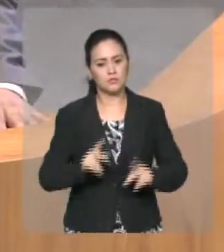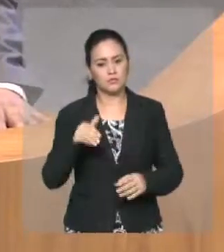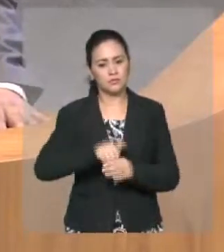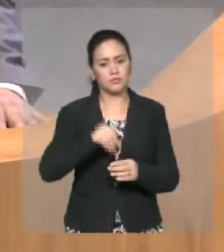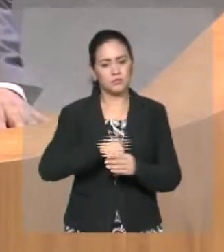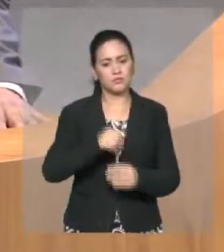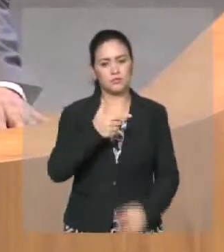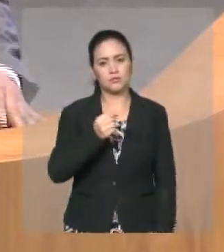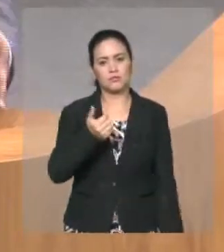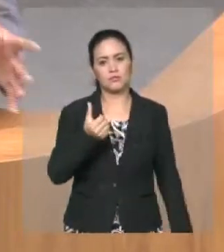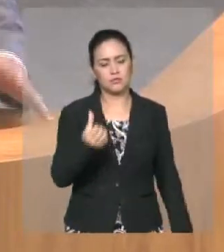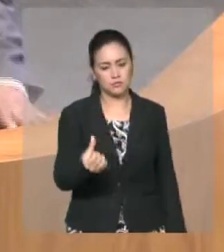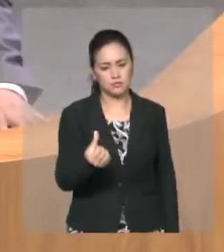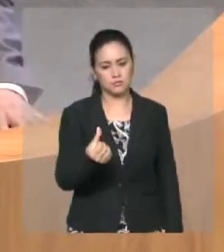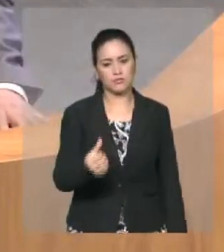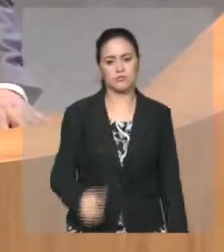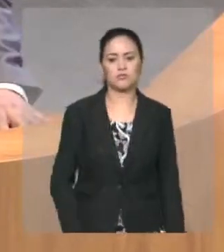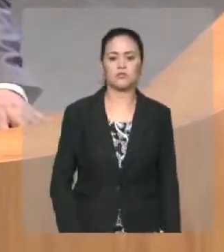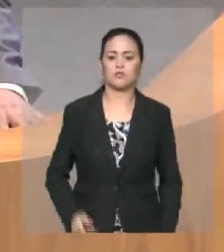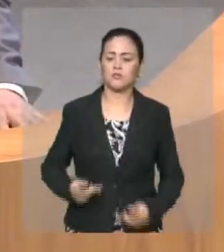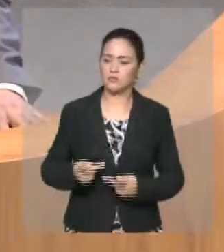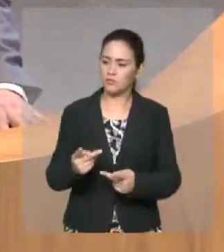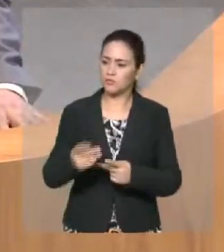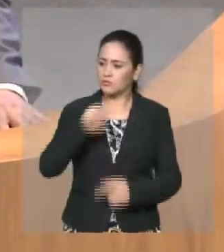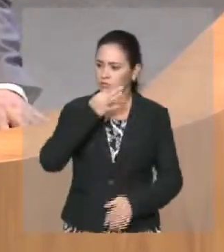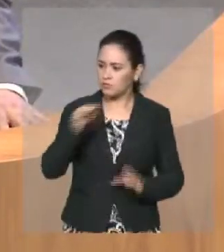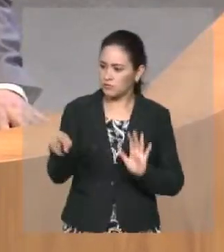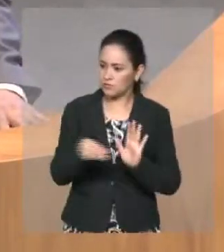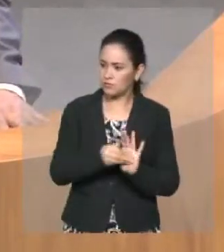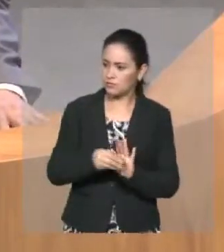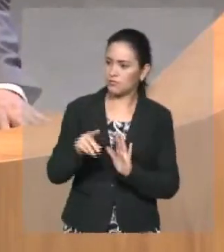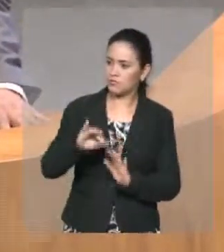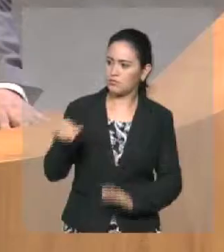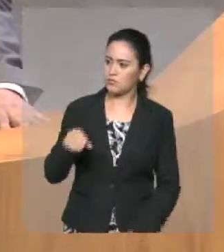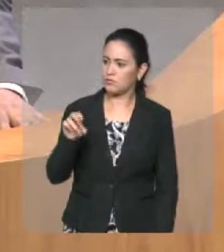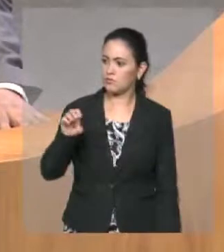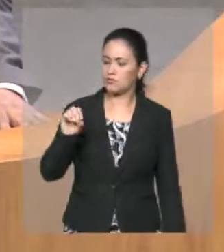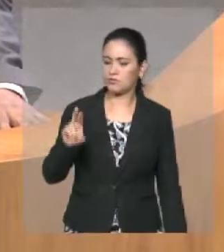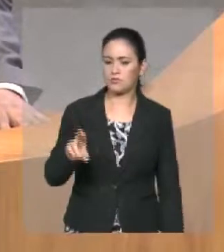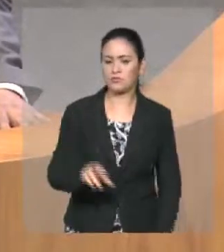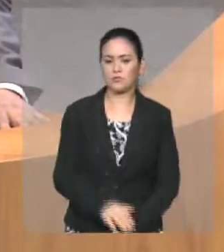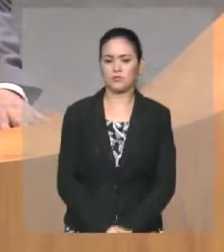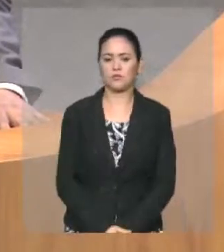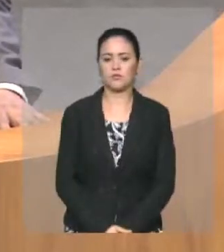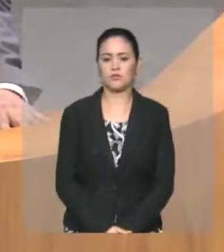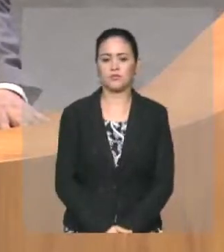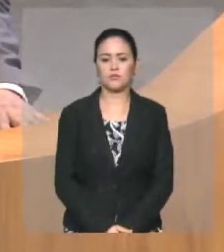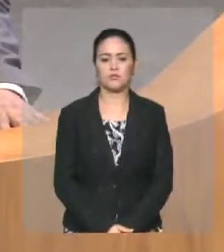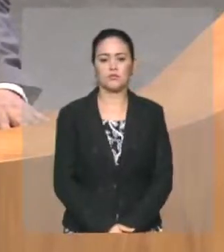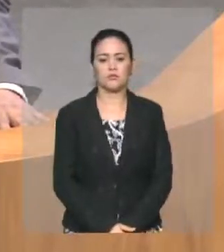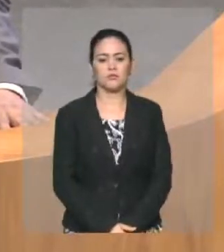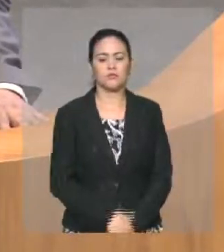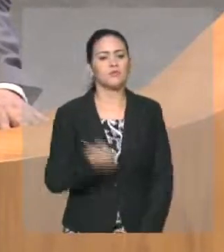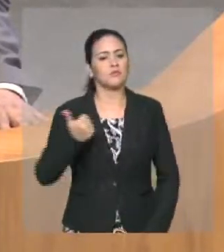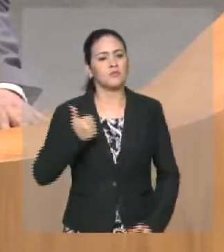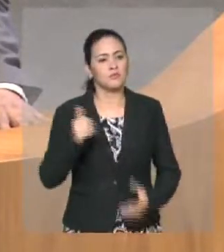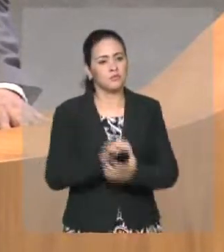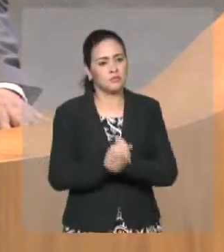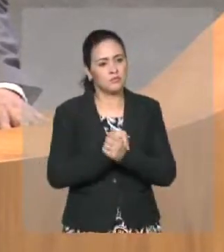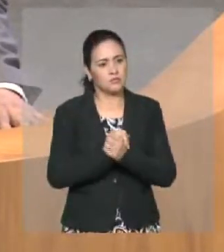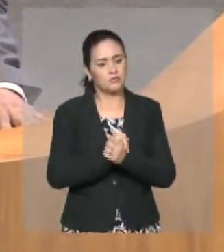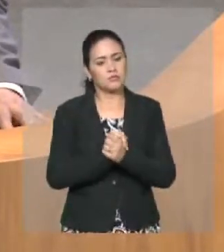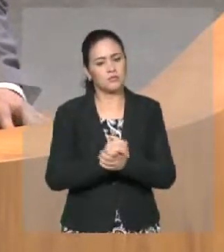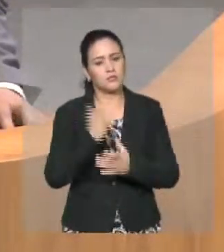eleições de 2016. E eu concedo um minuto ao meu nobre colega Júnior Verde. Deputado Toca Serra, primeiro parabenizar a Vossa